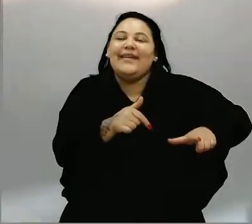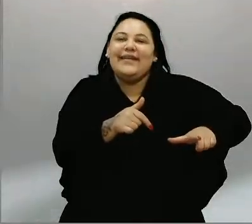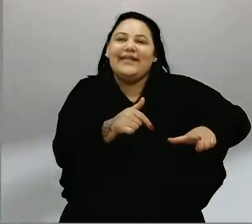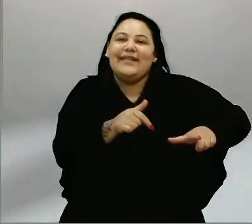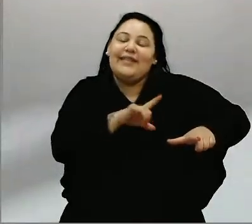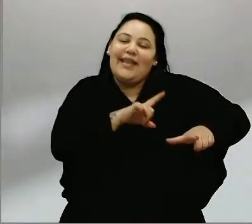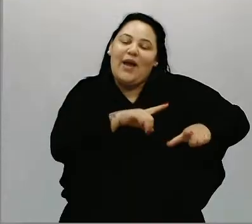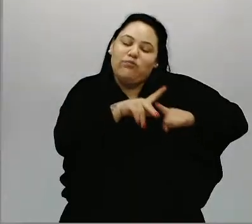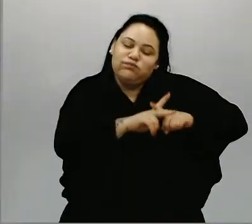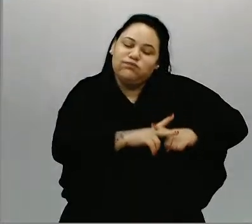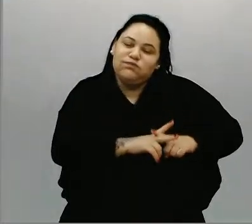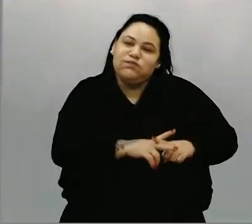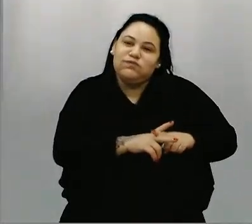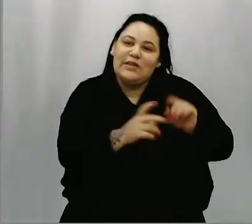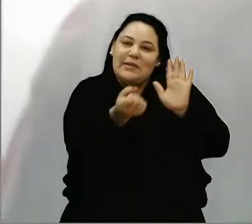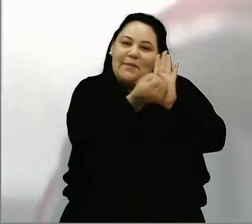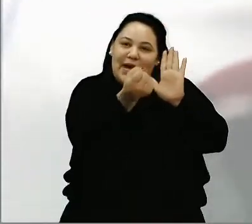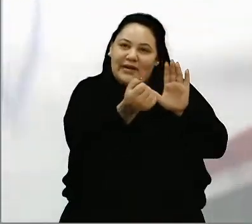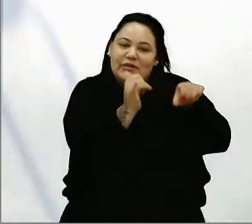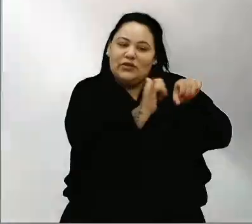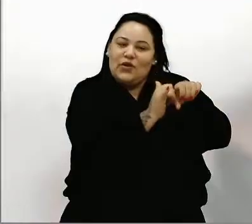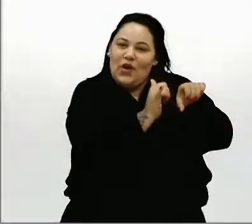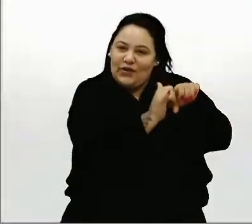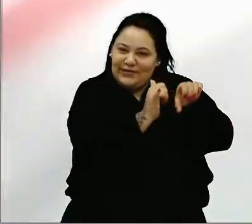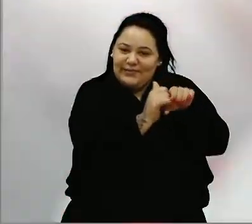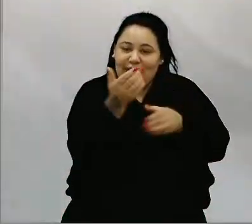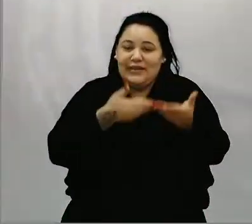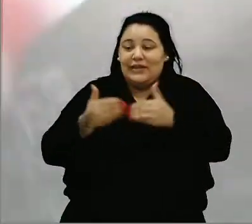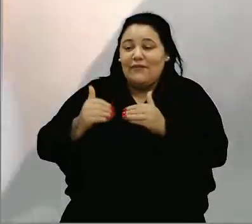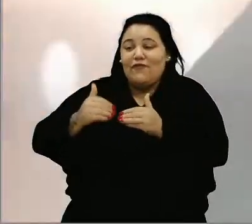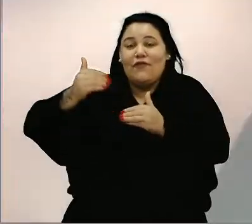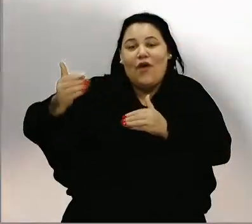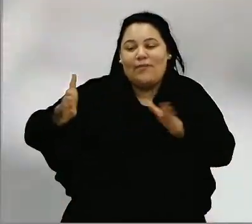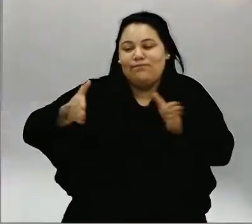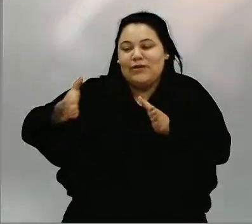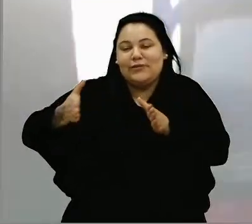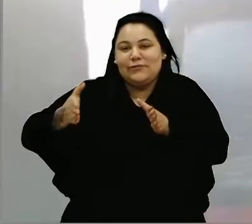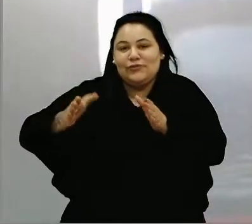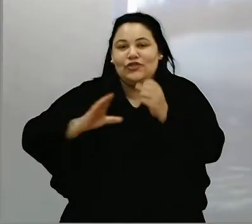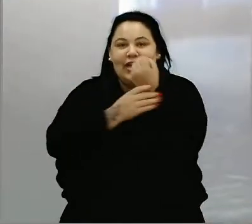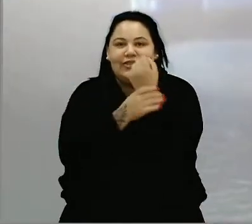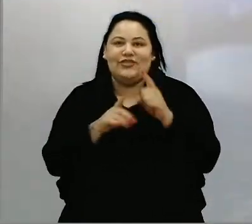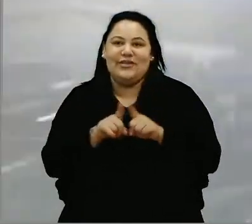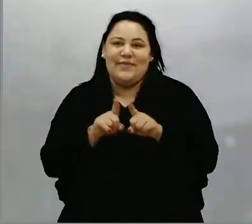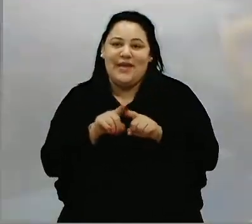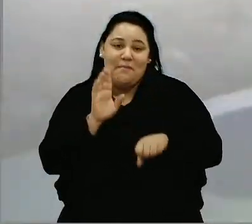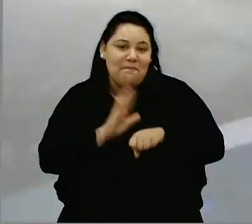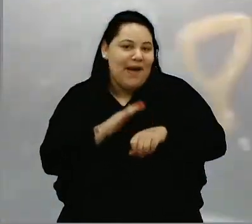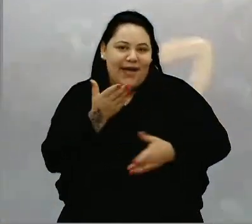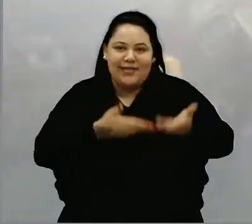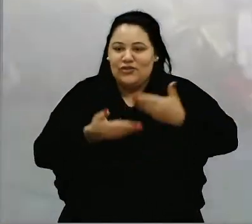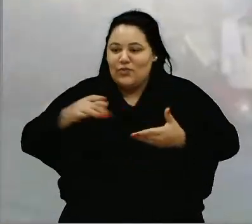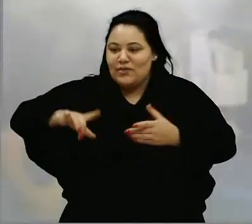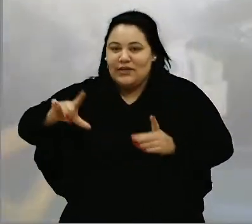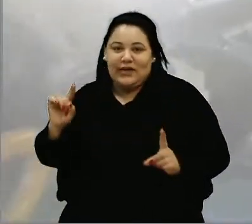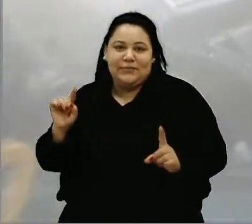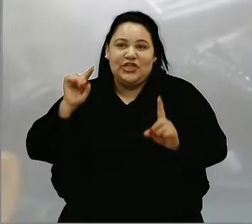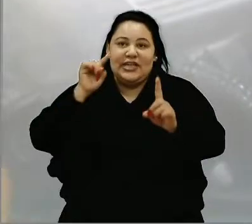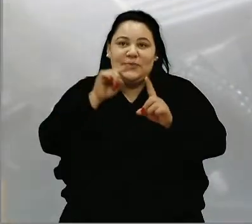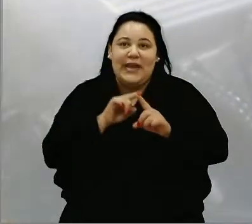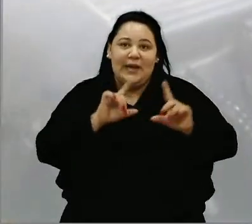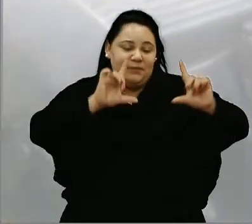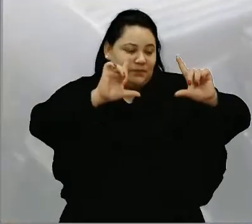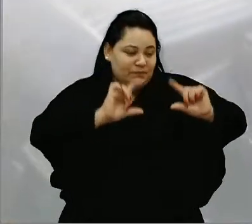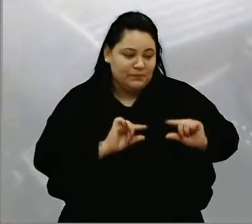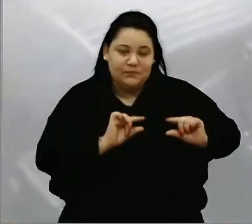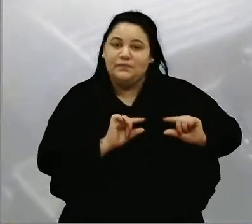Toyota, fora do período de garantia, e maior abrangência no atendimento a clientes Toyota, tendo por objetivo a redução do custo